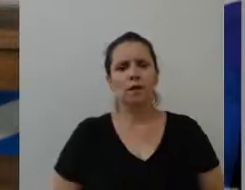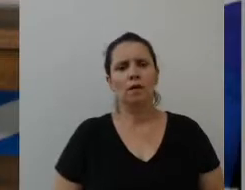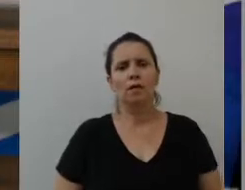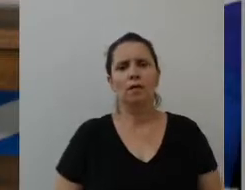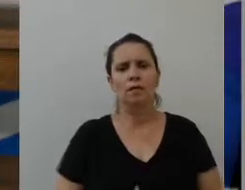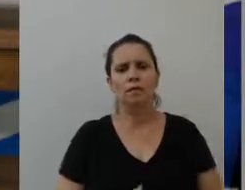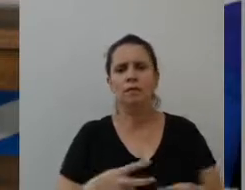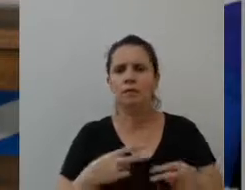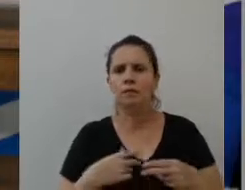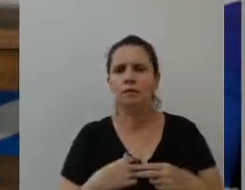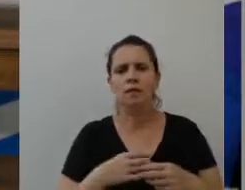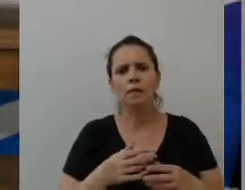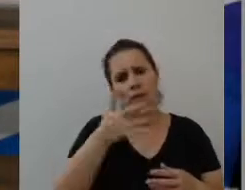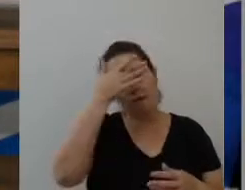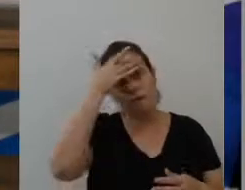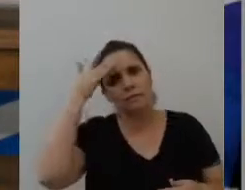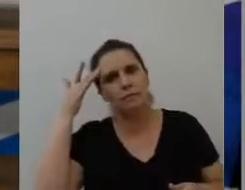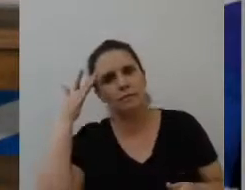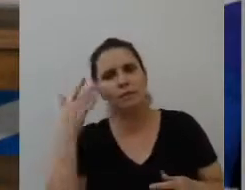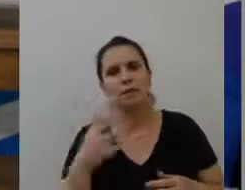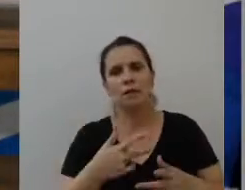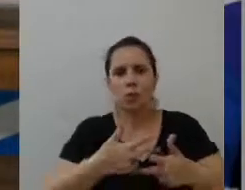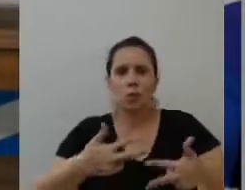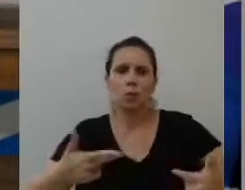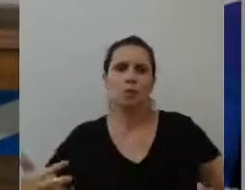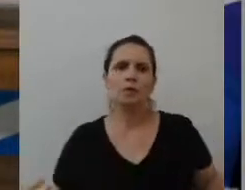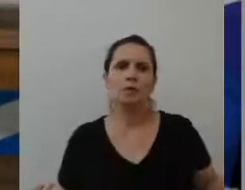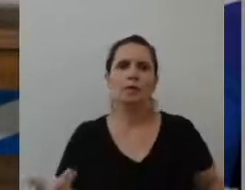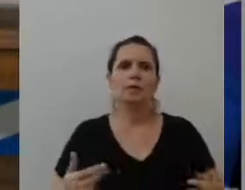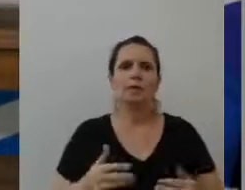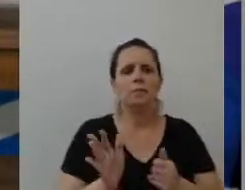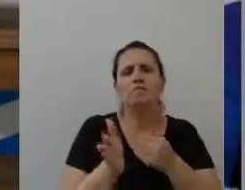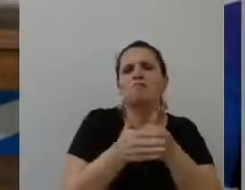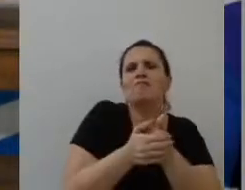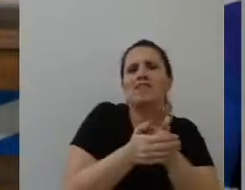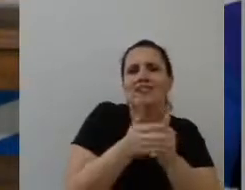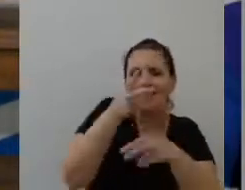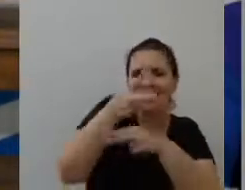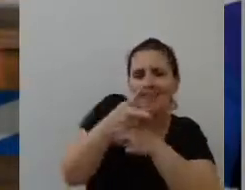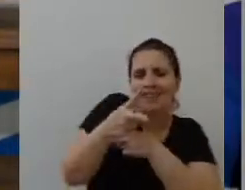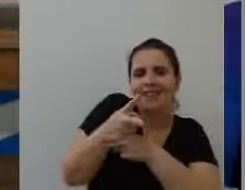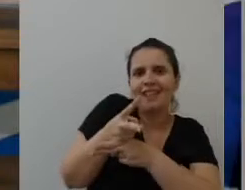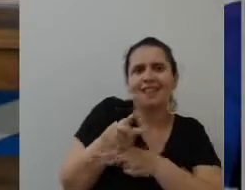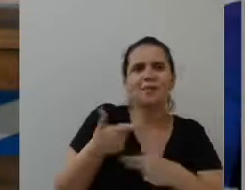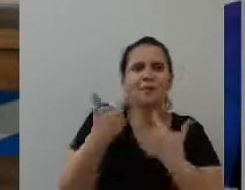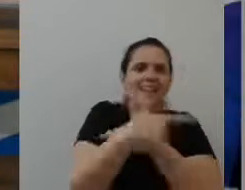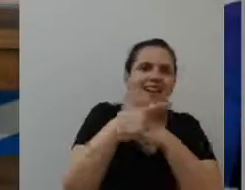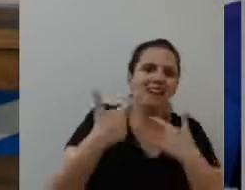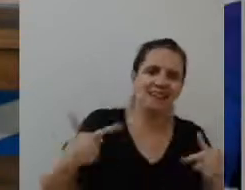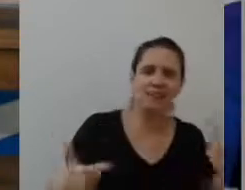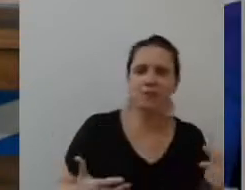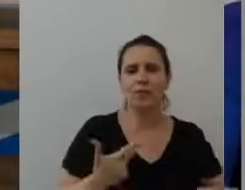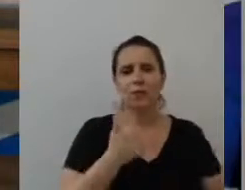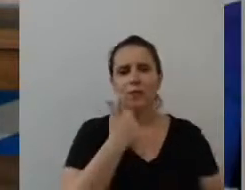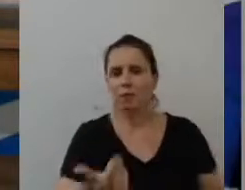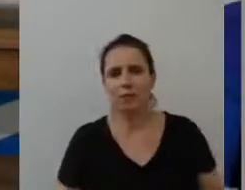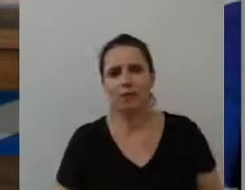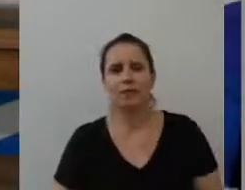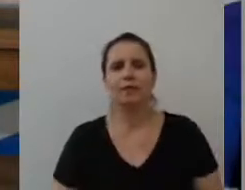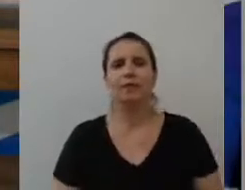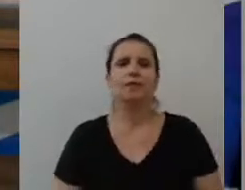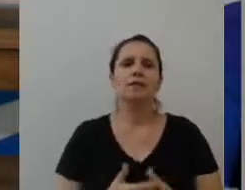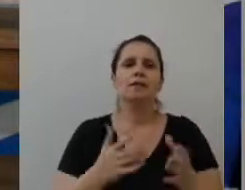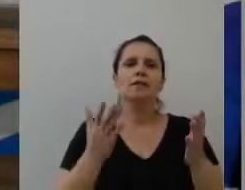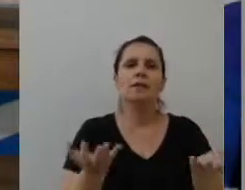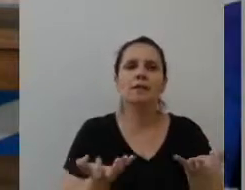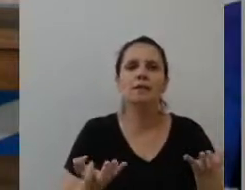Olha só. Gente, é porque tem umas coisas aqui, sabe, os bastidores que a gente não consegue. Eu tenho que rir, não adianta, não adianta. Eu quero fazer esse negócio